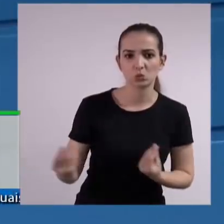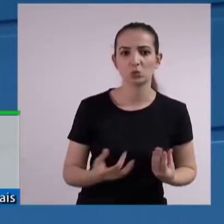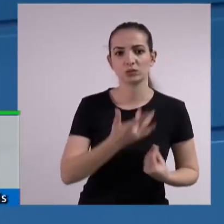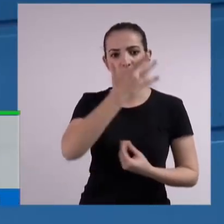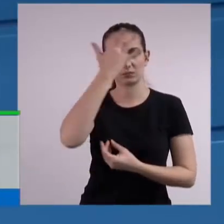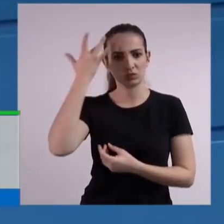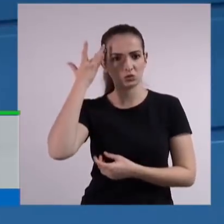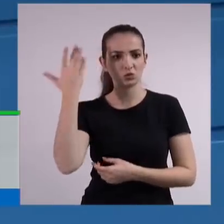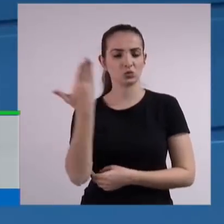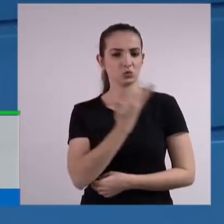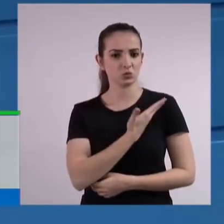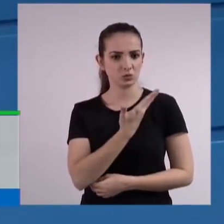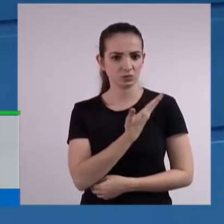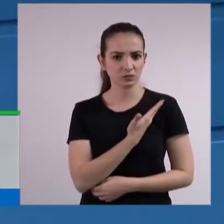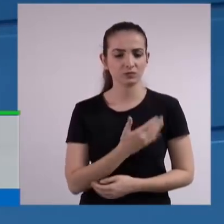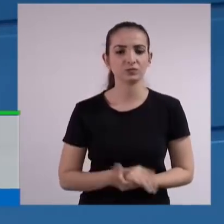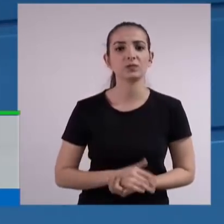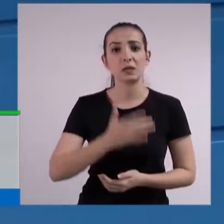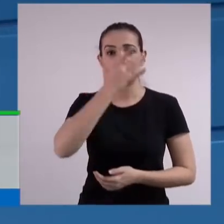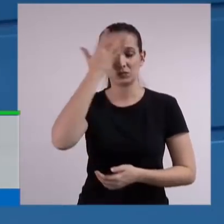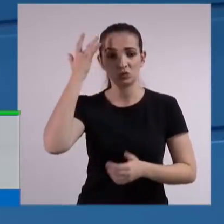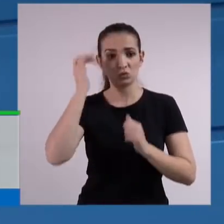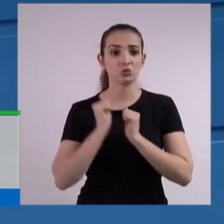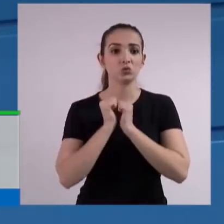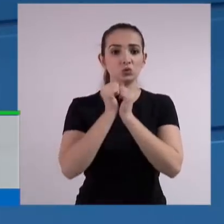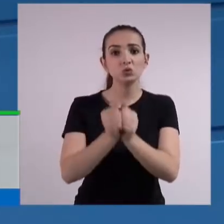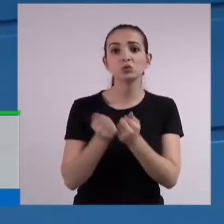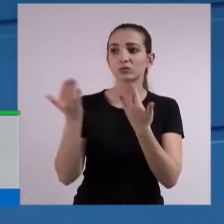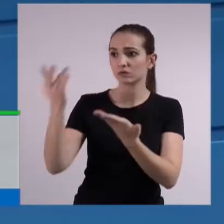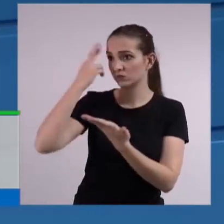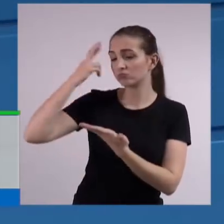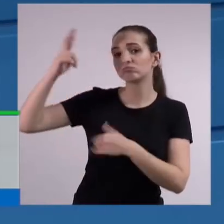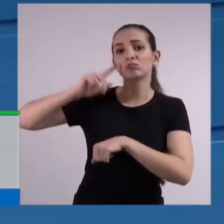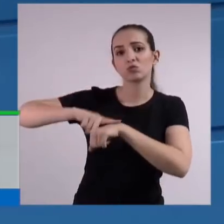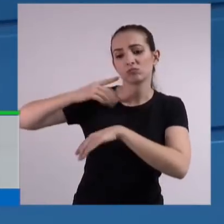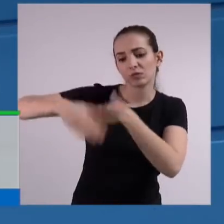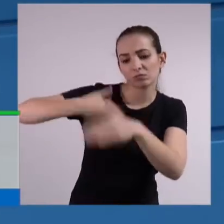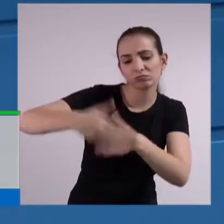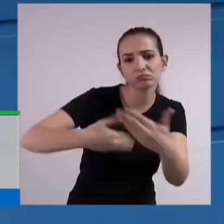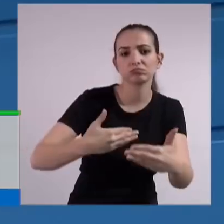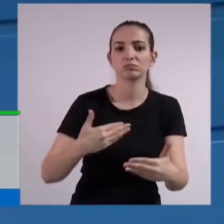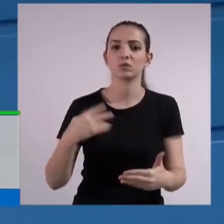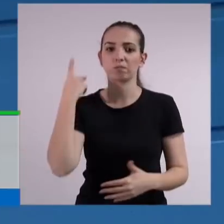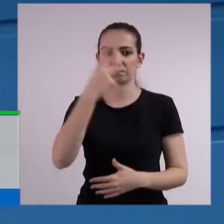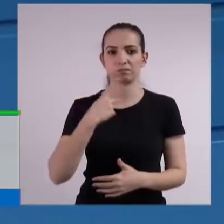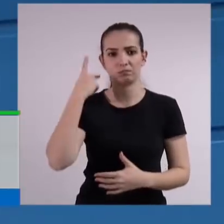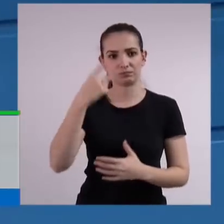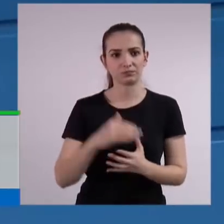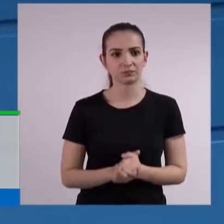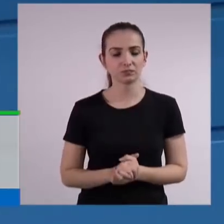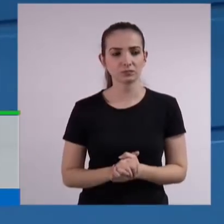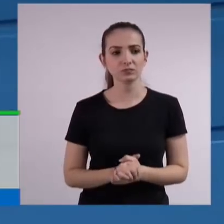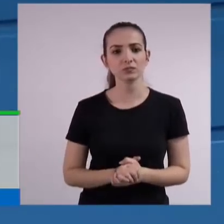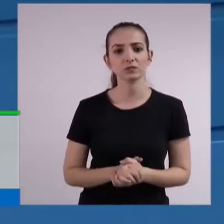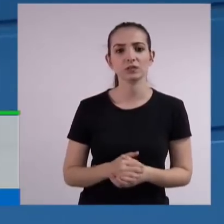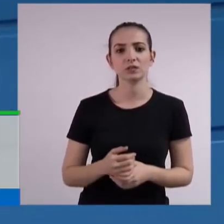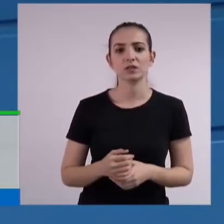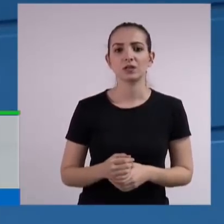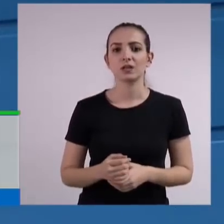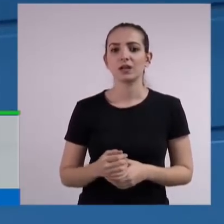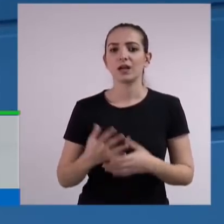muitos companheiros, pessoas que acompanharam Vossa Excelência ao longo da sua trajetória política. Abrir mão de um mandato